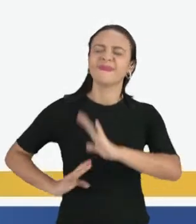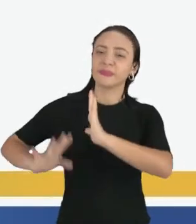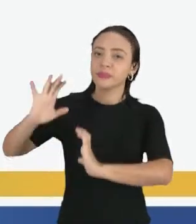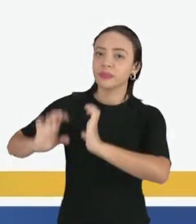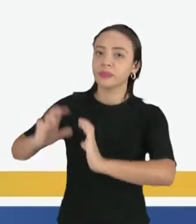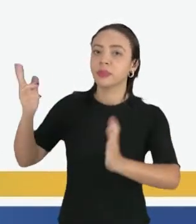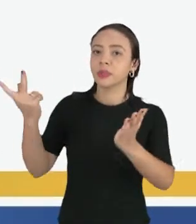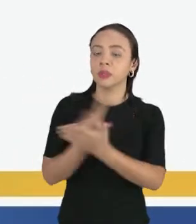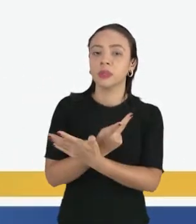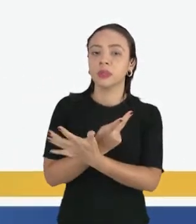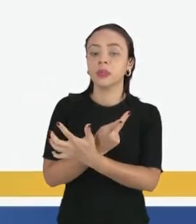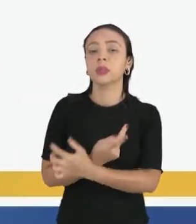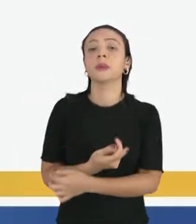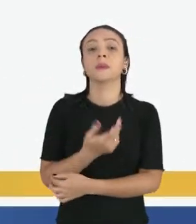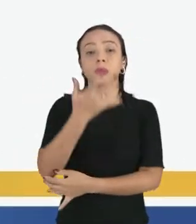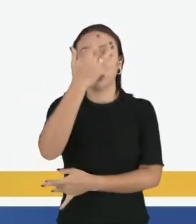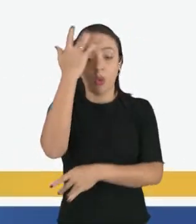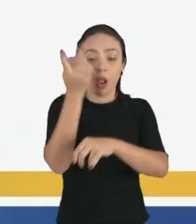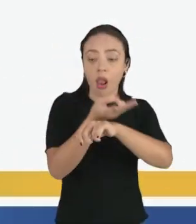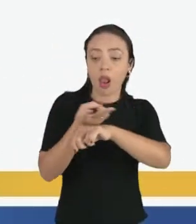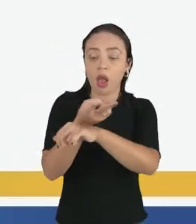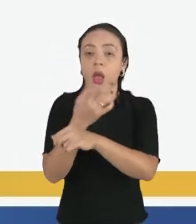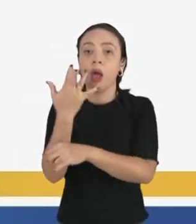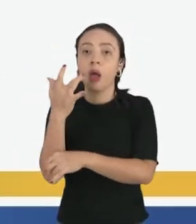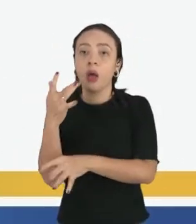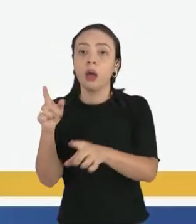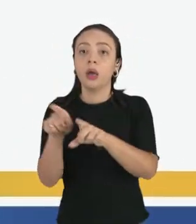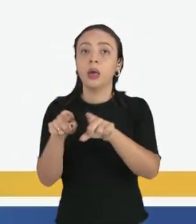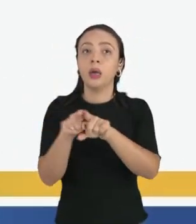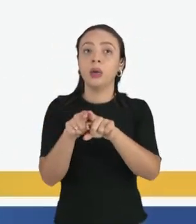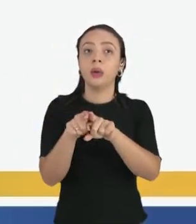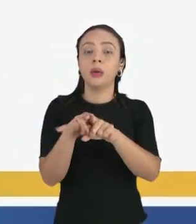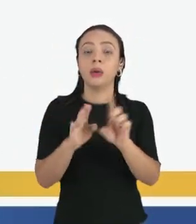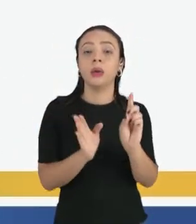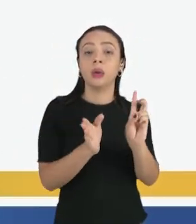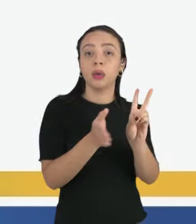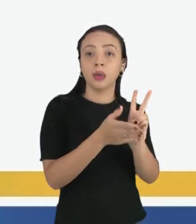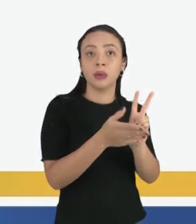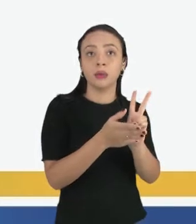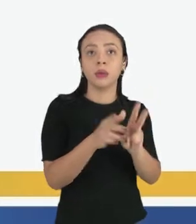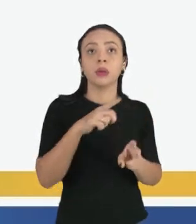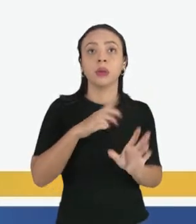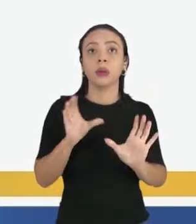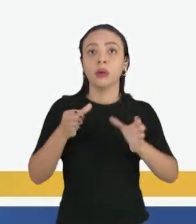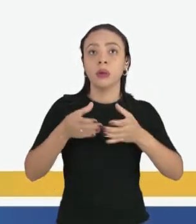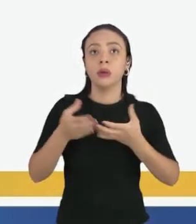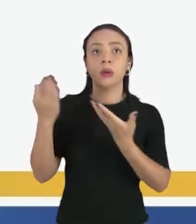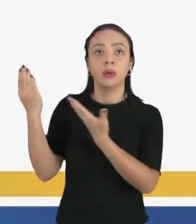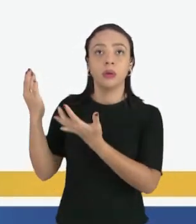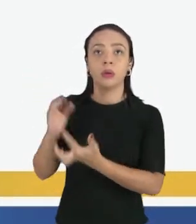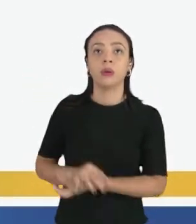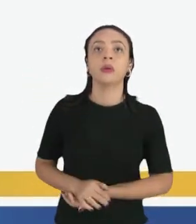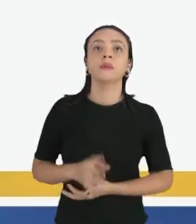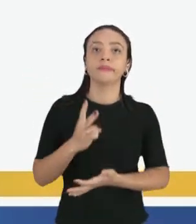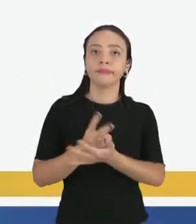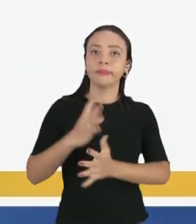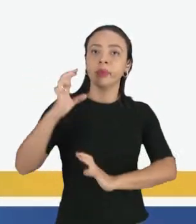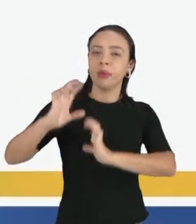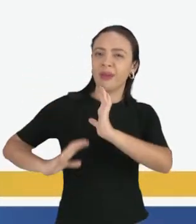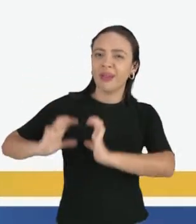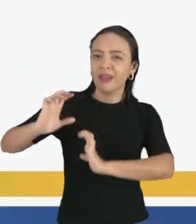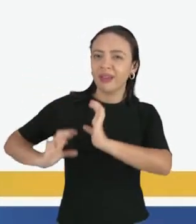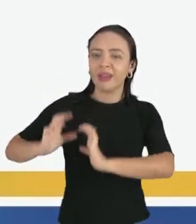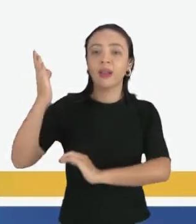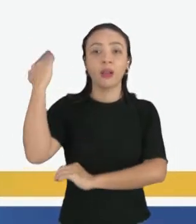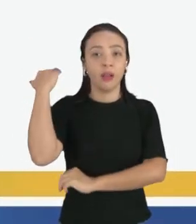entre garimpeiros indígenas na terra Yanomami. Comunidade Palimil foi palco de conflitos,